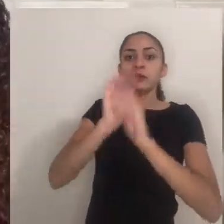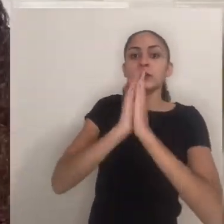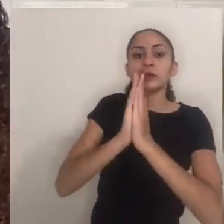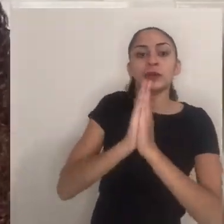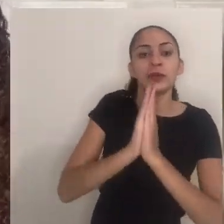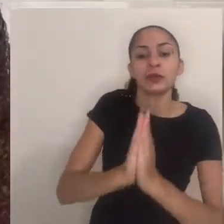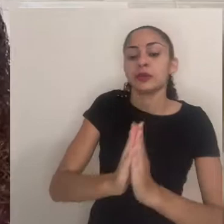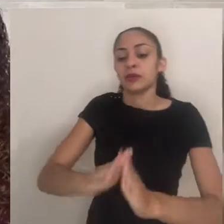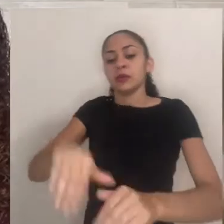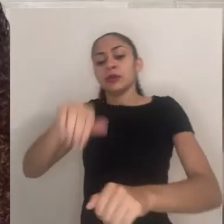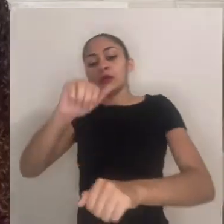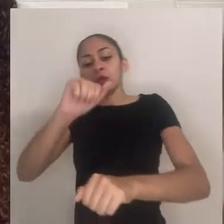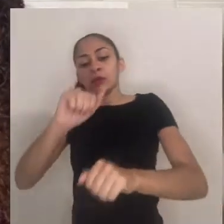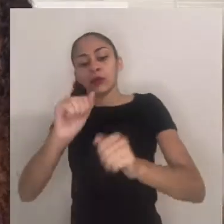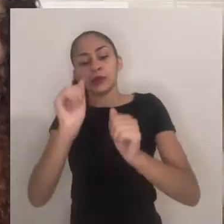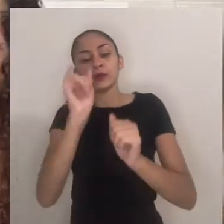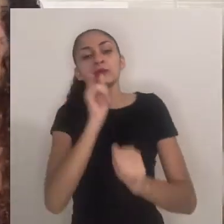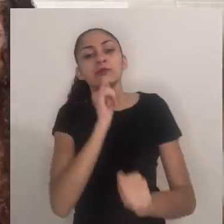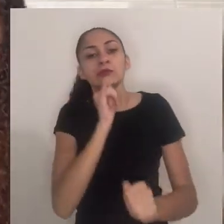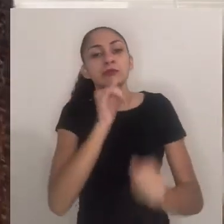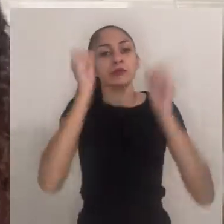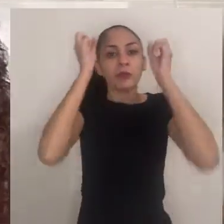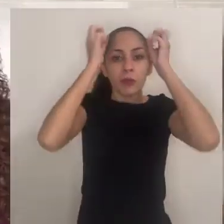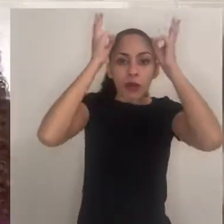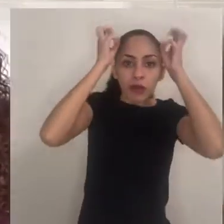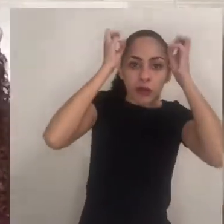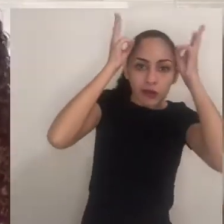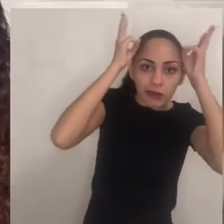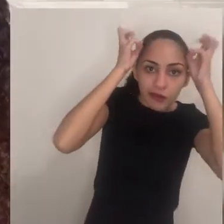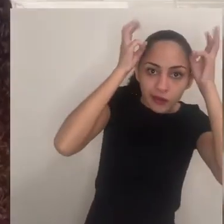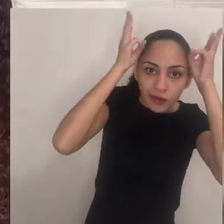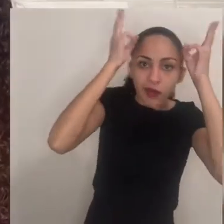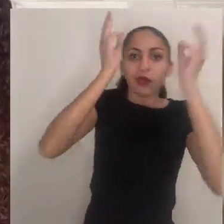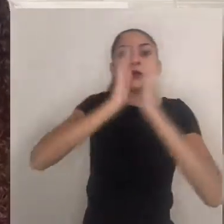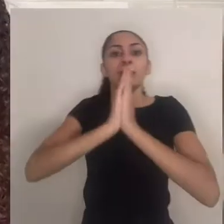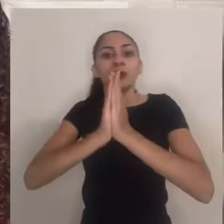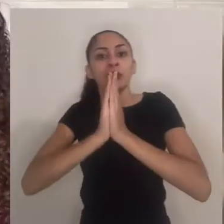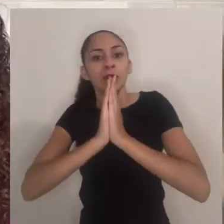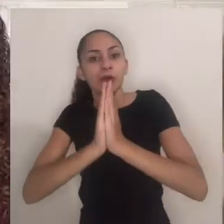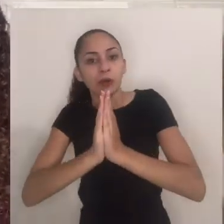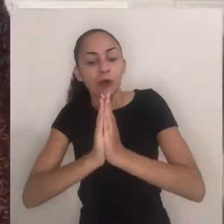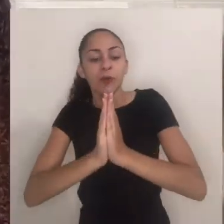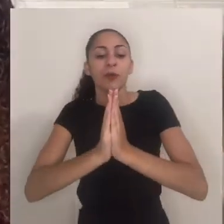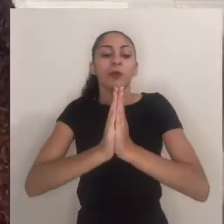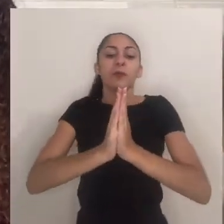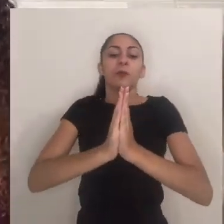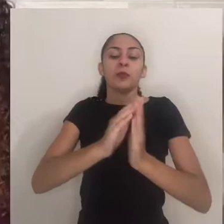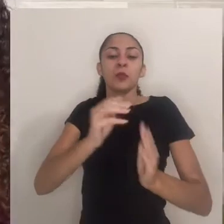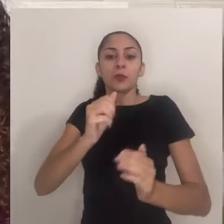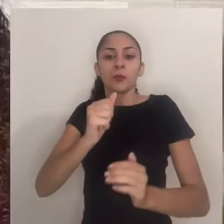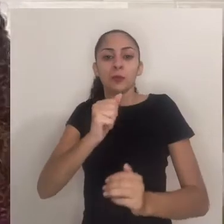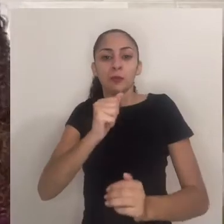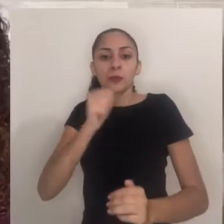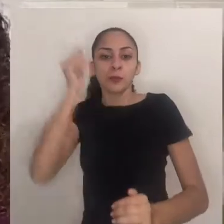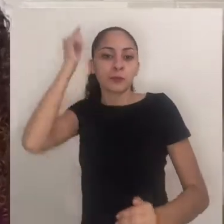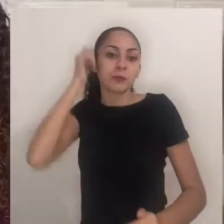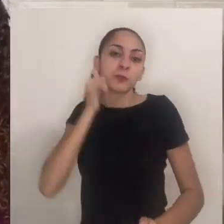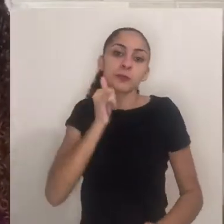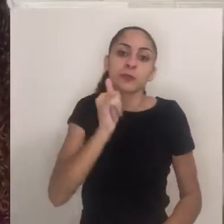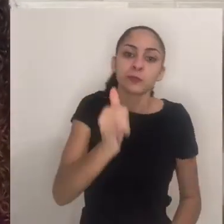e Gomorra. Temos o exemplo de Moisés, quando orou pelo povo de Israel. Neemias, quando